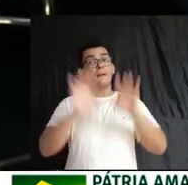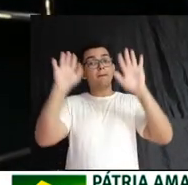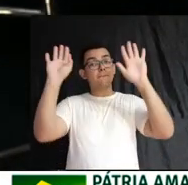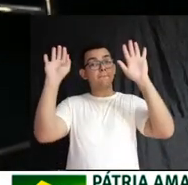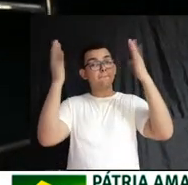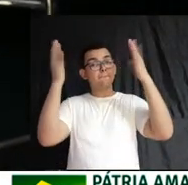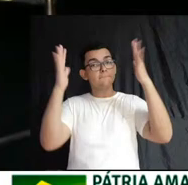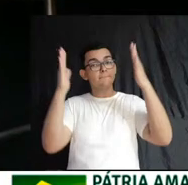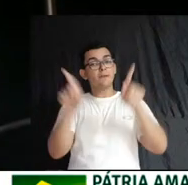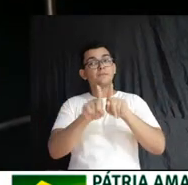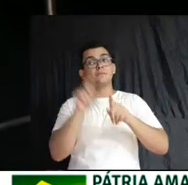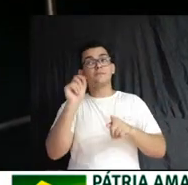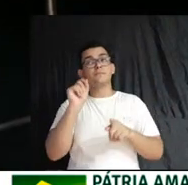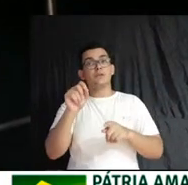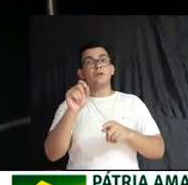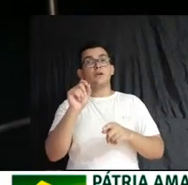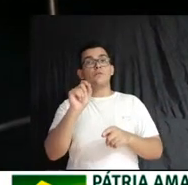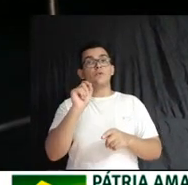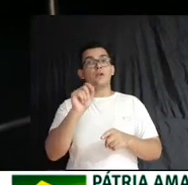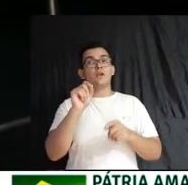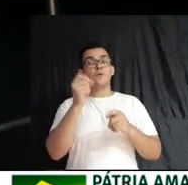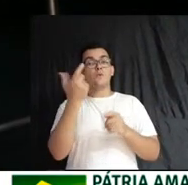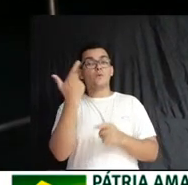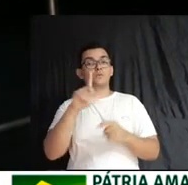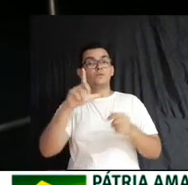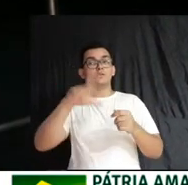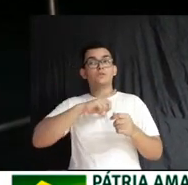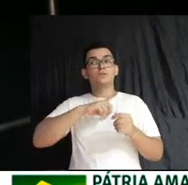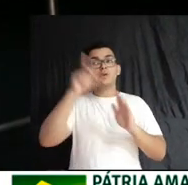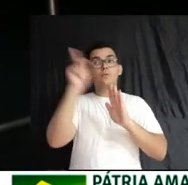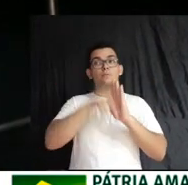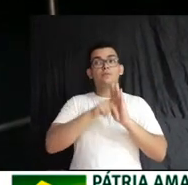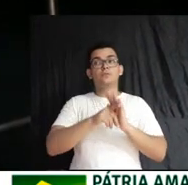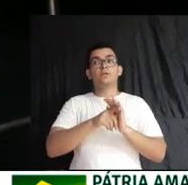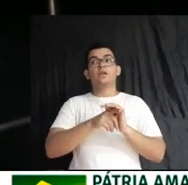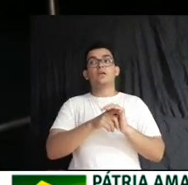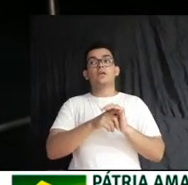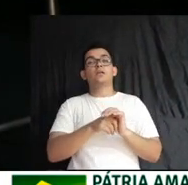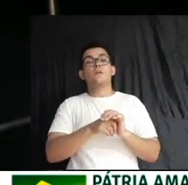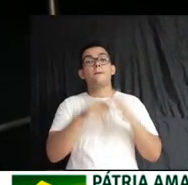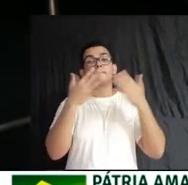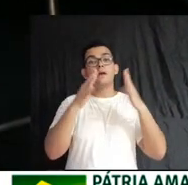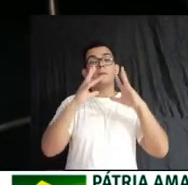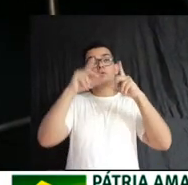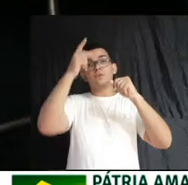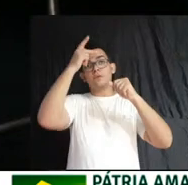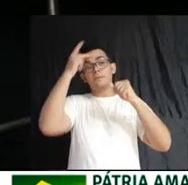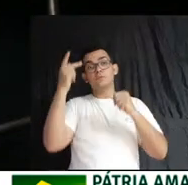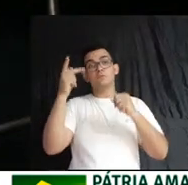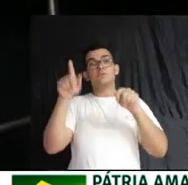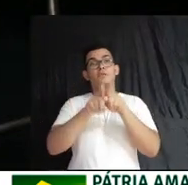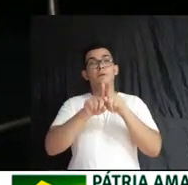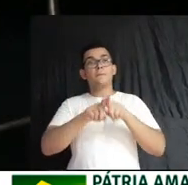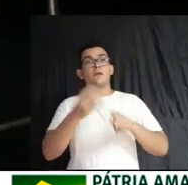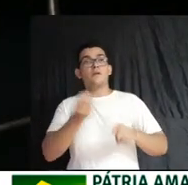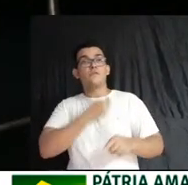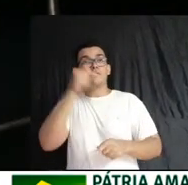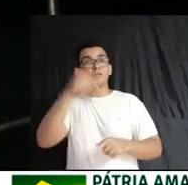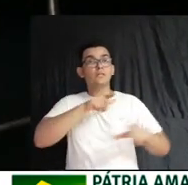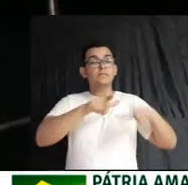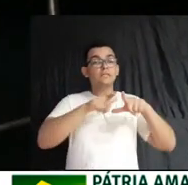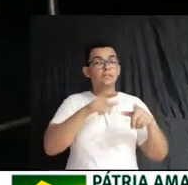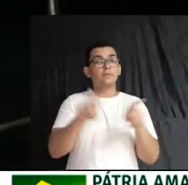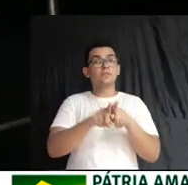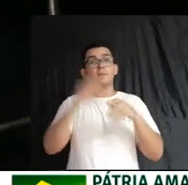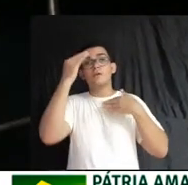aprovação do projeto. Obrigada de coração a todas as pessoas envolvidas que estão trabalhando aqui hoje, tá? Muito obrigada